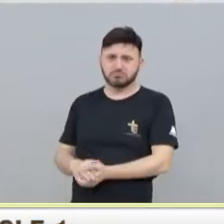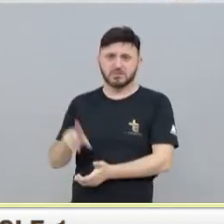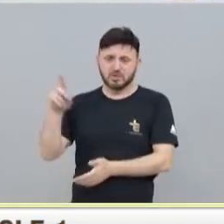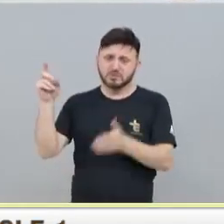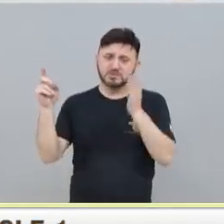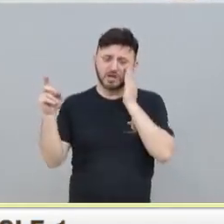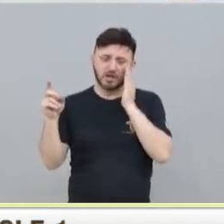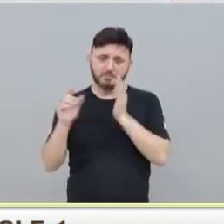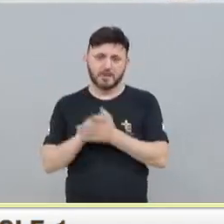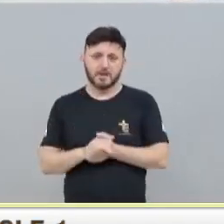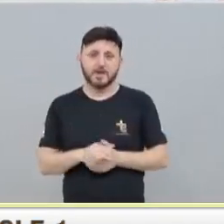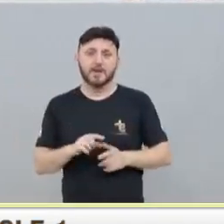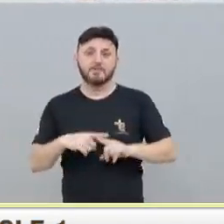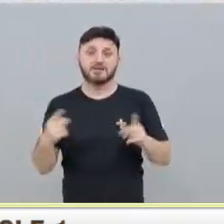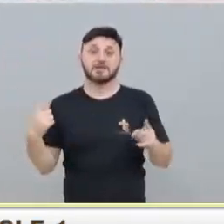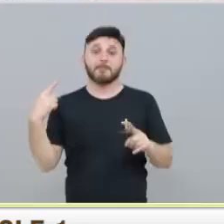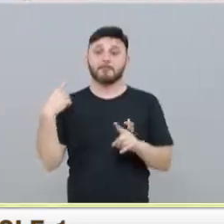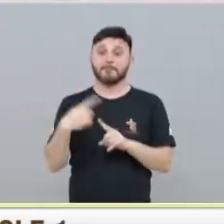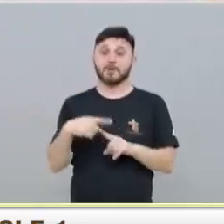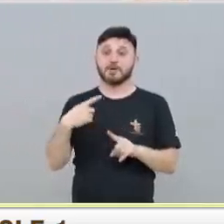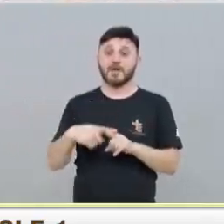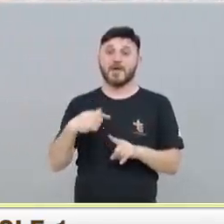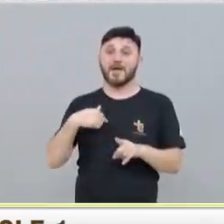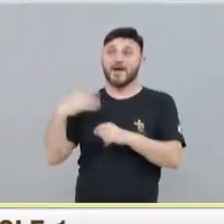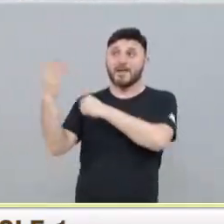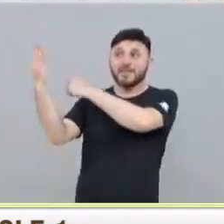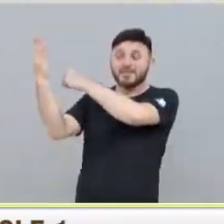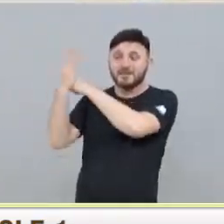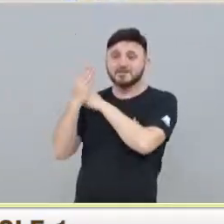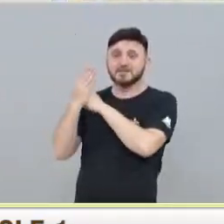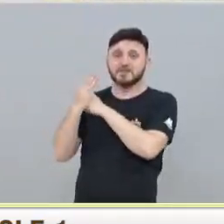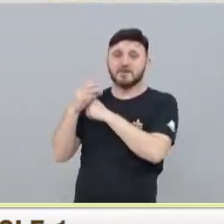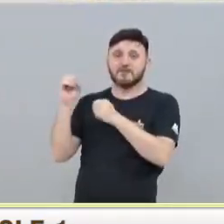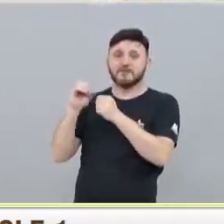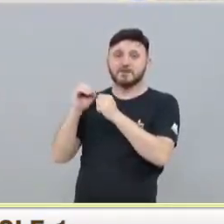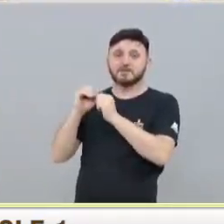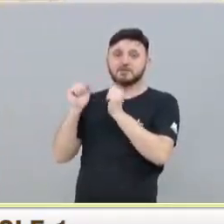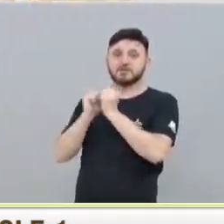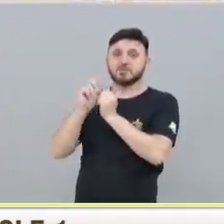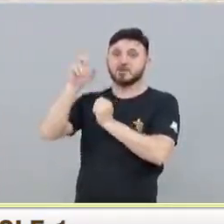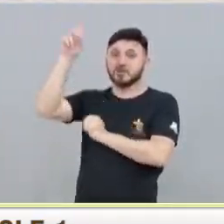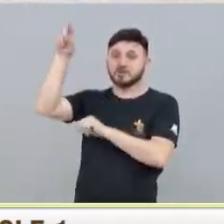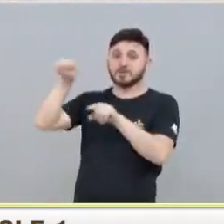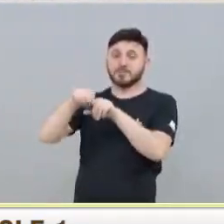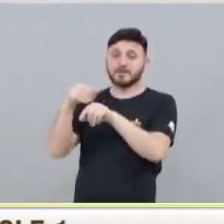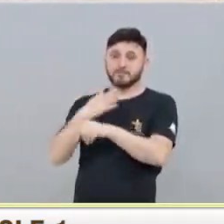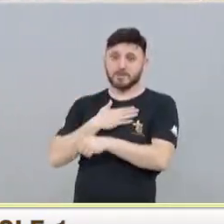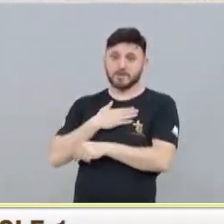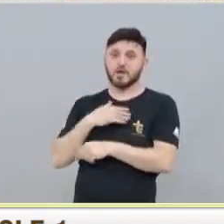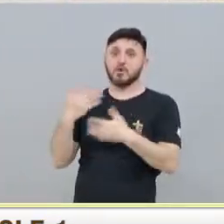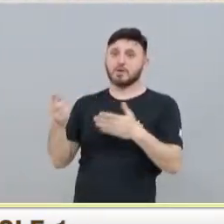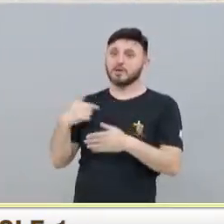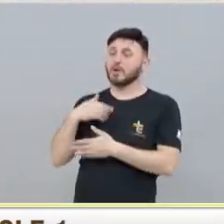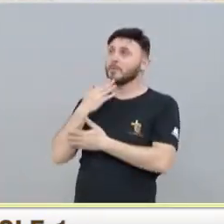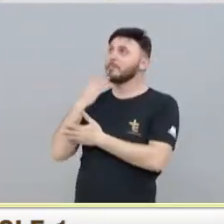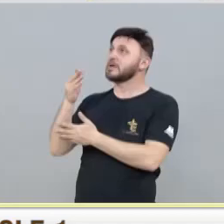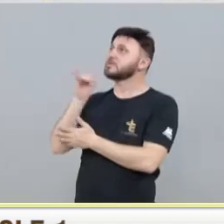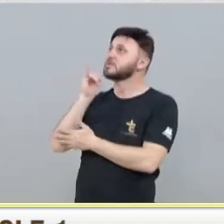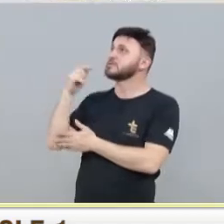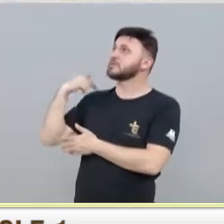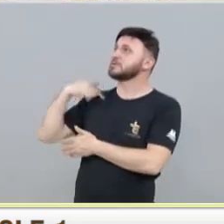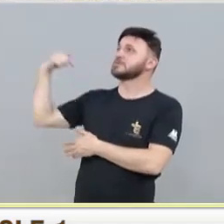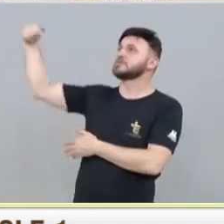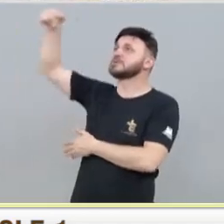mas é porque essa interseção se faz em deus em mim quando eu peço um santo antônio